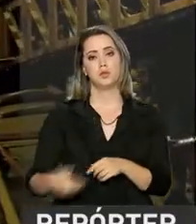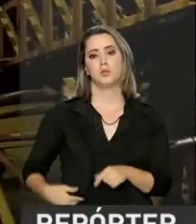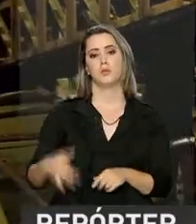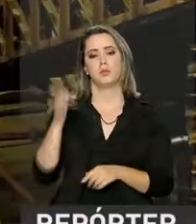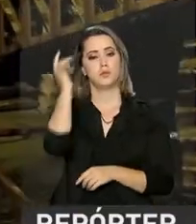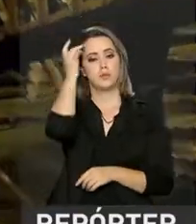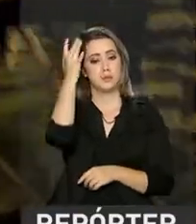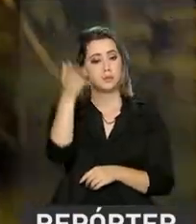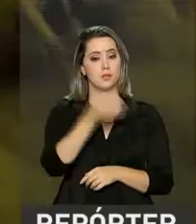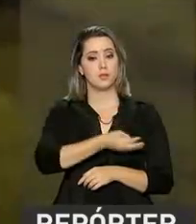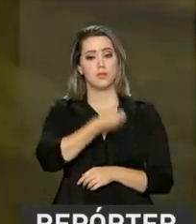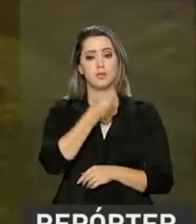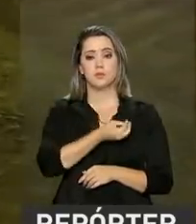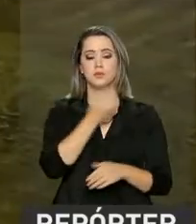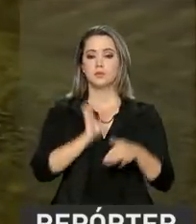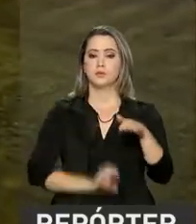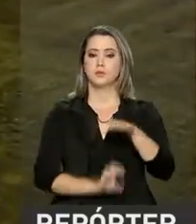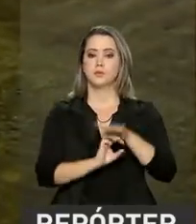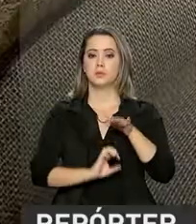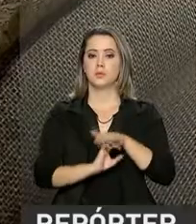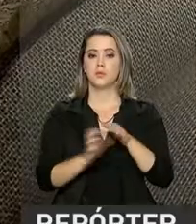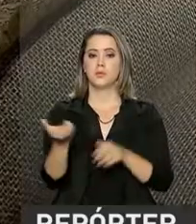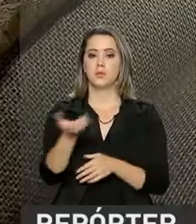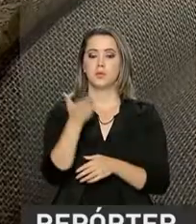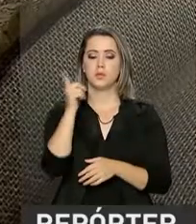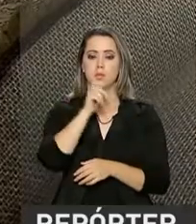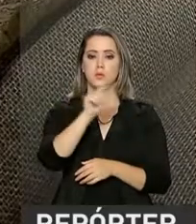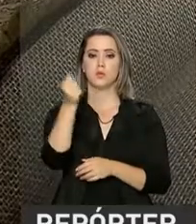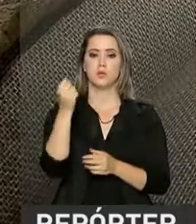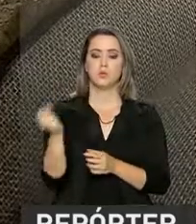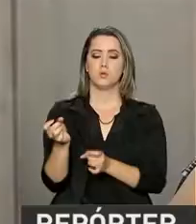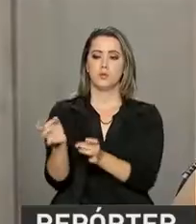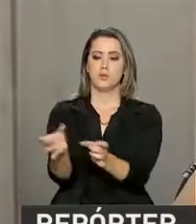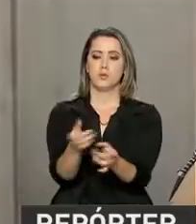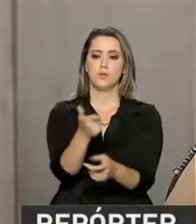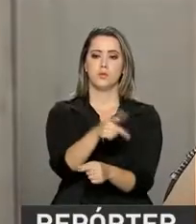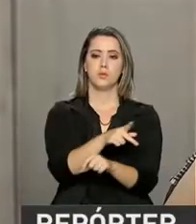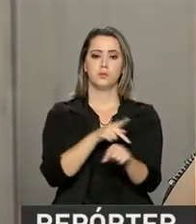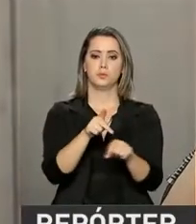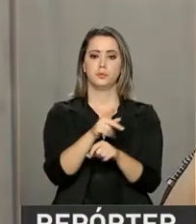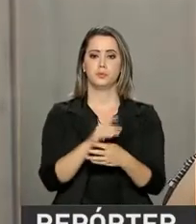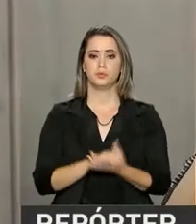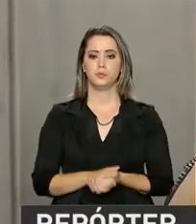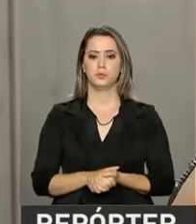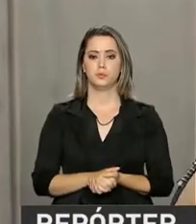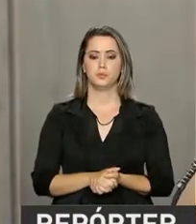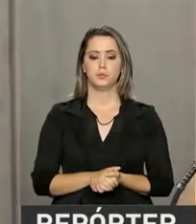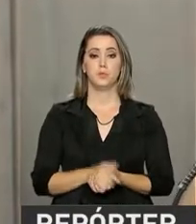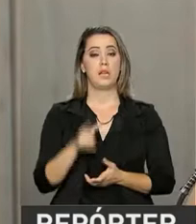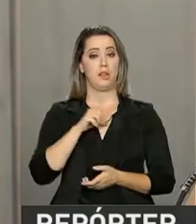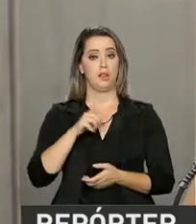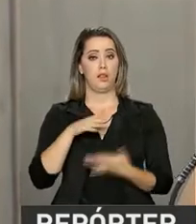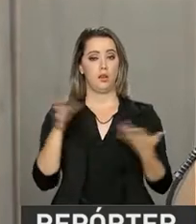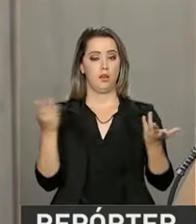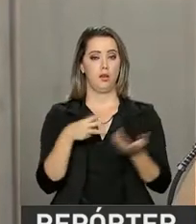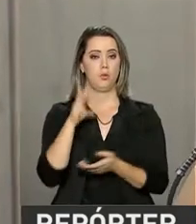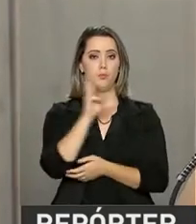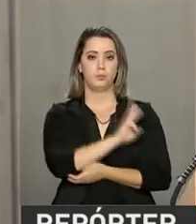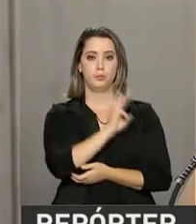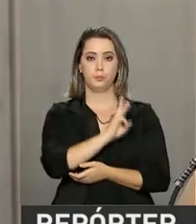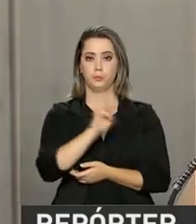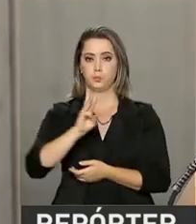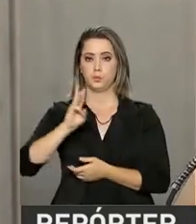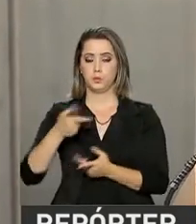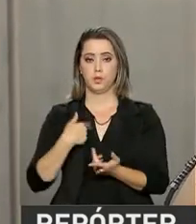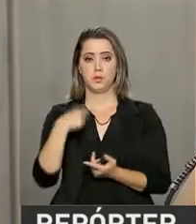facilitado a vida das empresas que querem conquistar o mercado exterior luisão o portal o único de comércio exterior e e